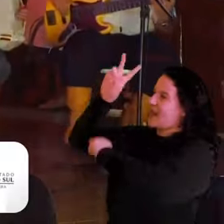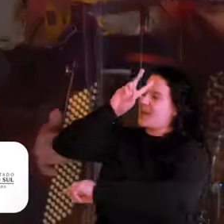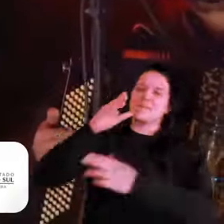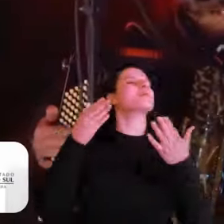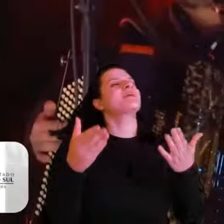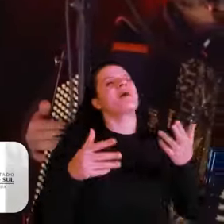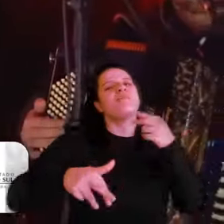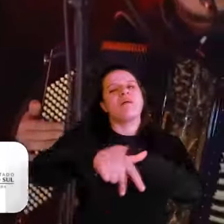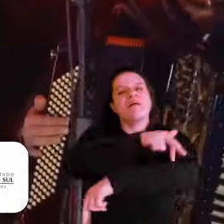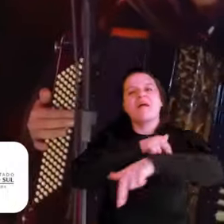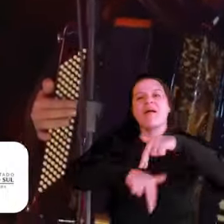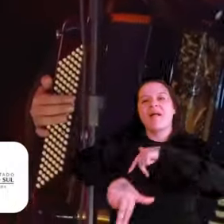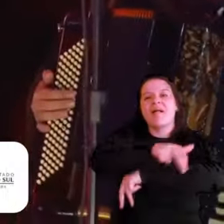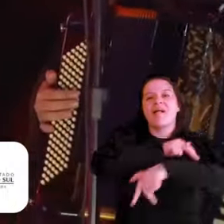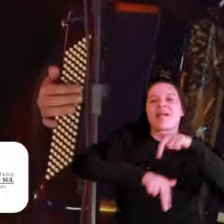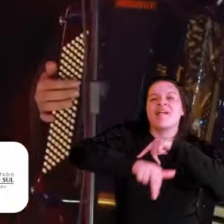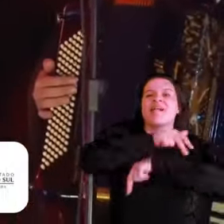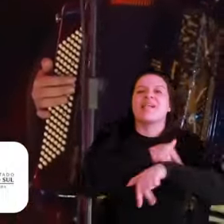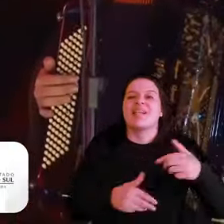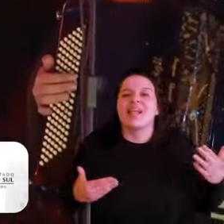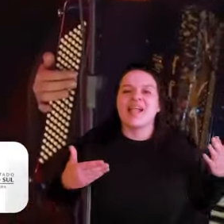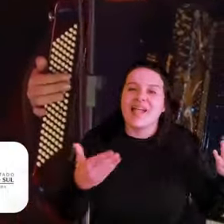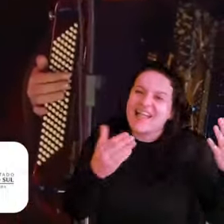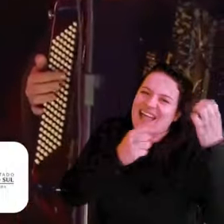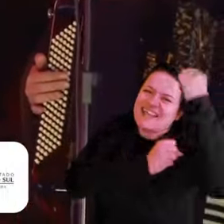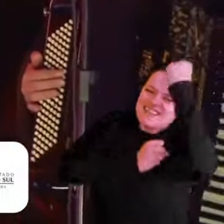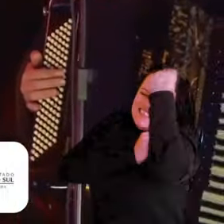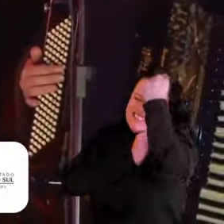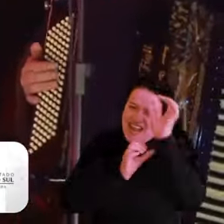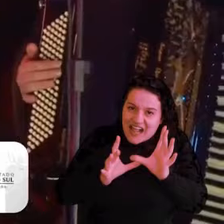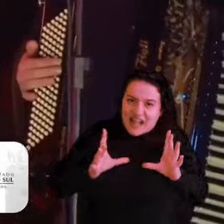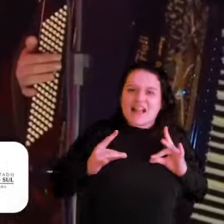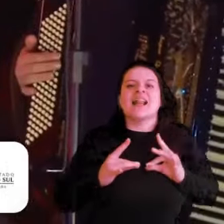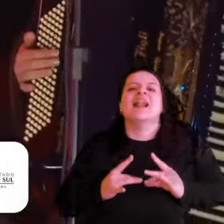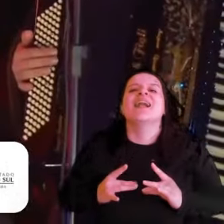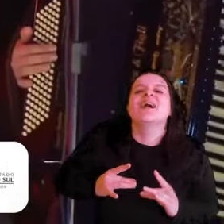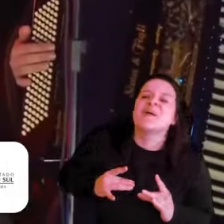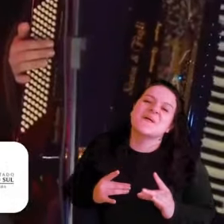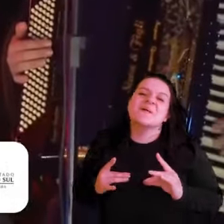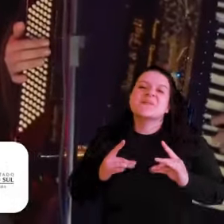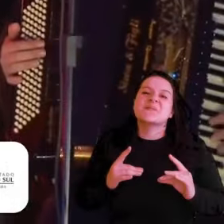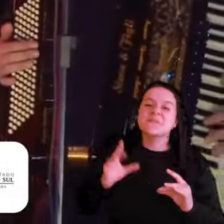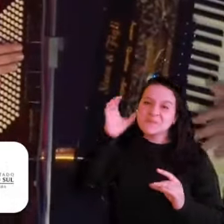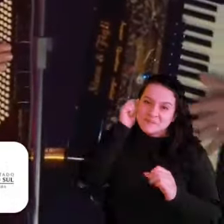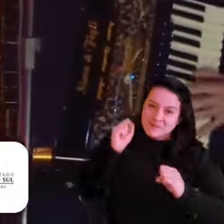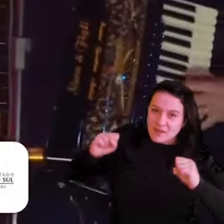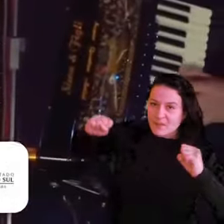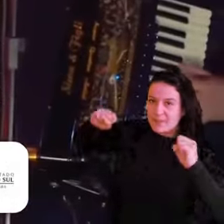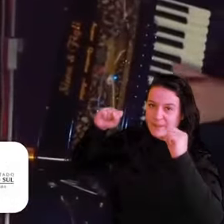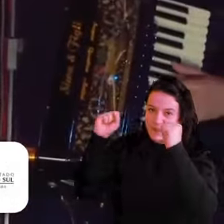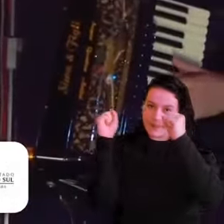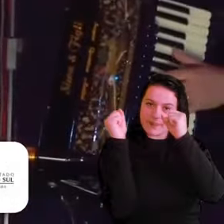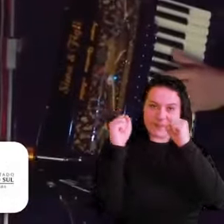lembrar do sorongo da tia Nena. E o gaiteiro sapecando uma maneira. E eu dançando agarradinho com a morena. Quando escuto